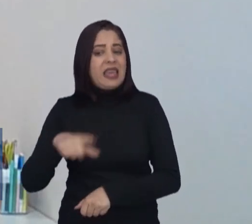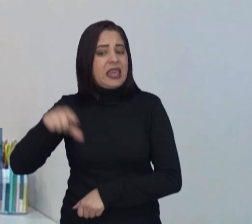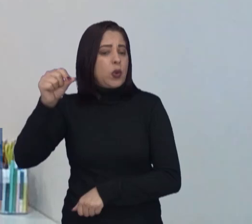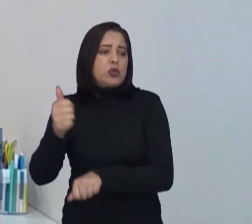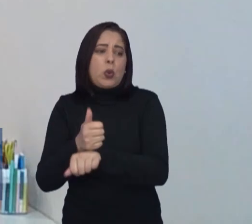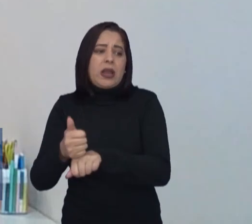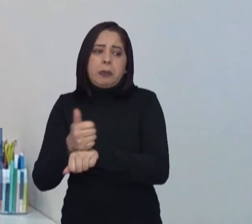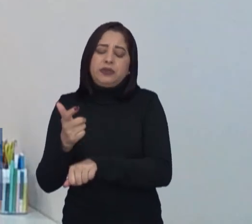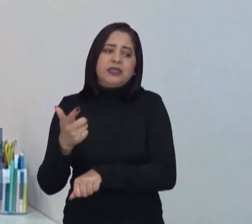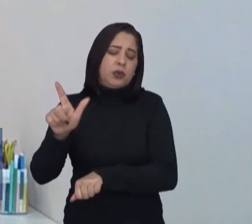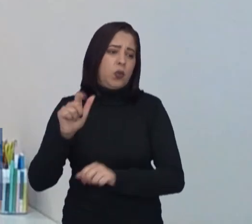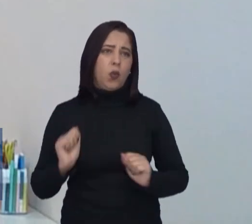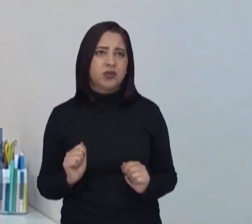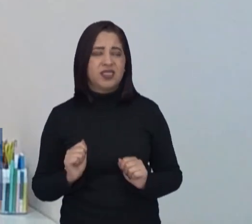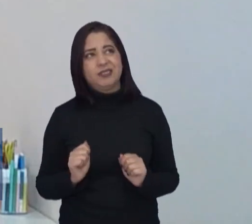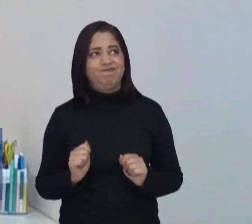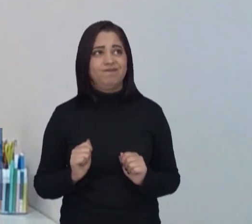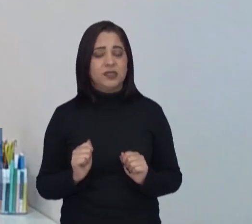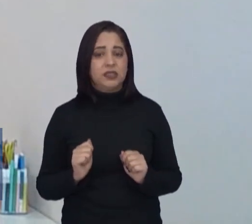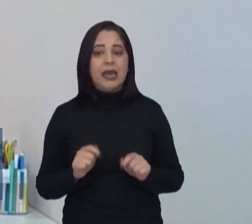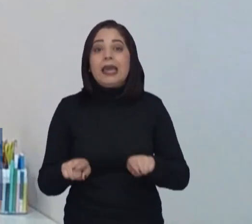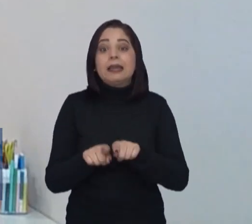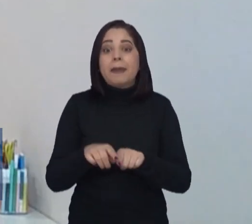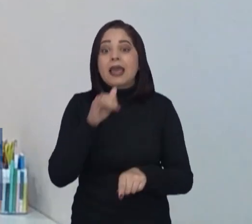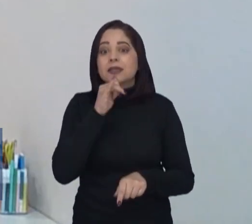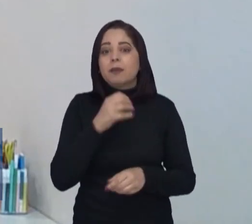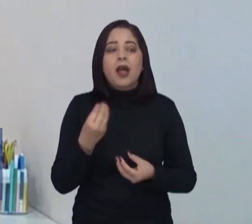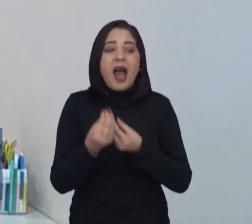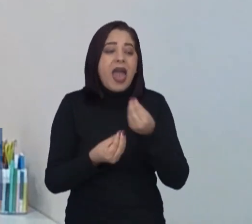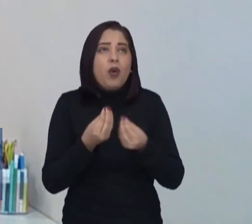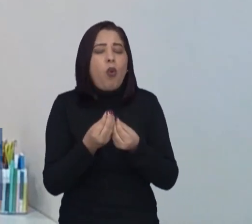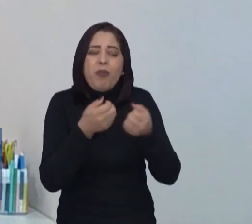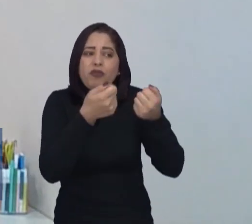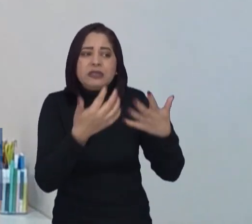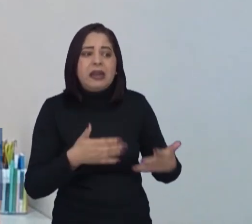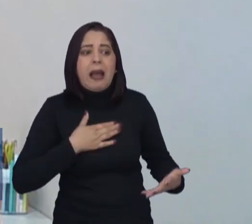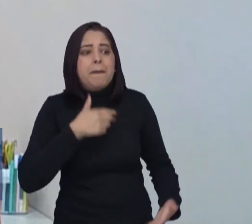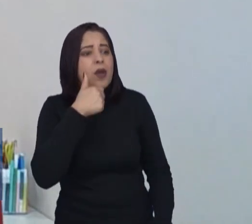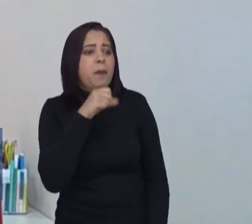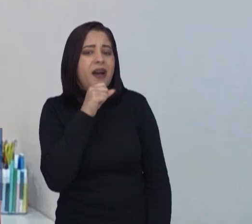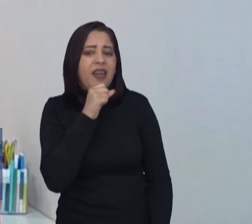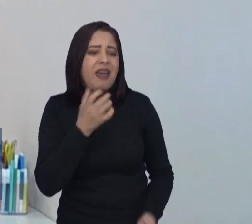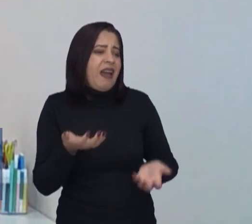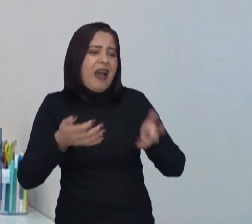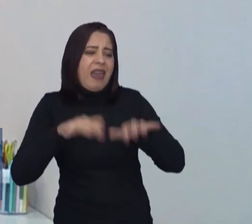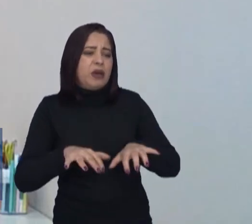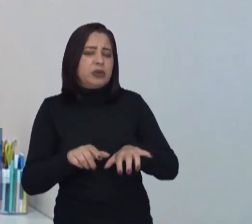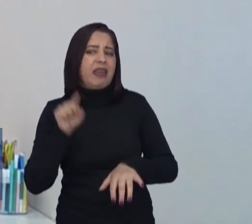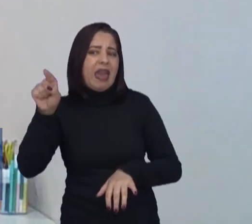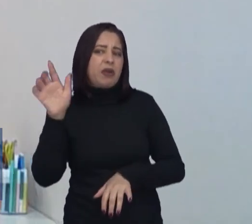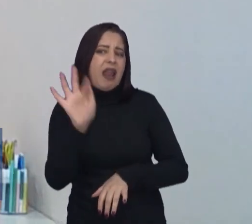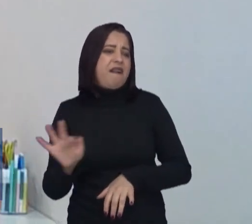de acordo com a expectativa dele, ou como, por exemplo, como eu vou falar para os meus pais que eu não quero ir fazer uma faculdade